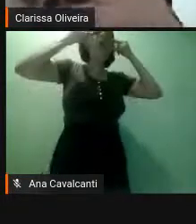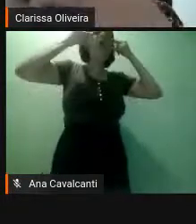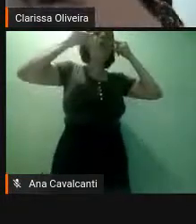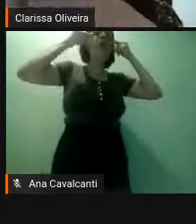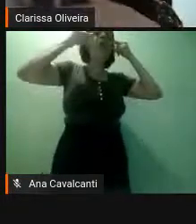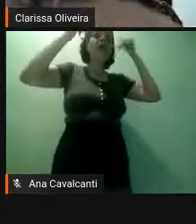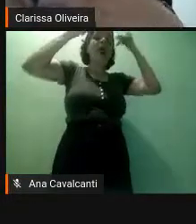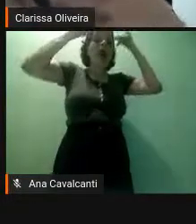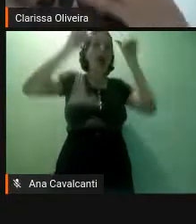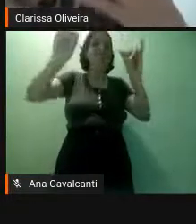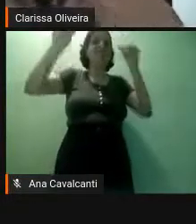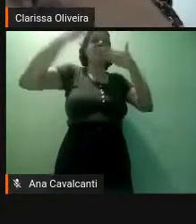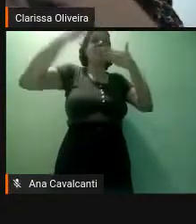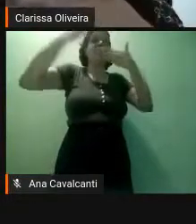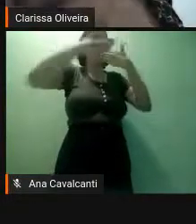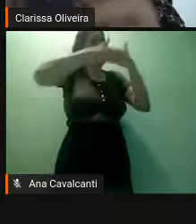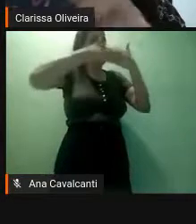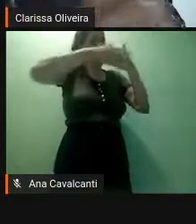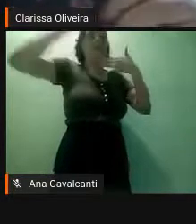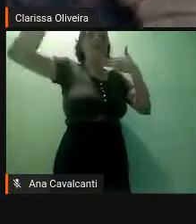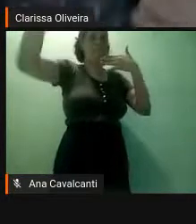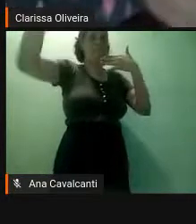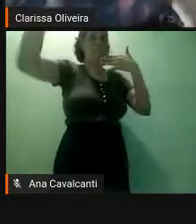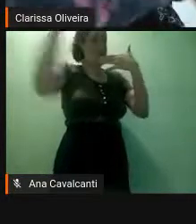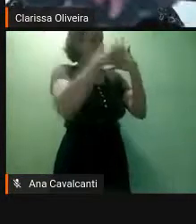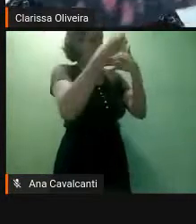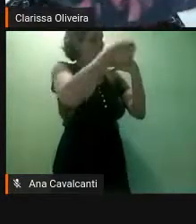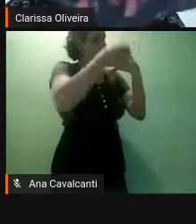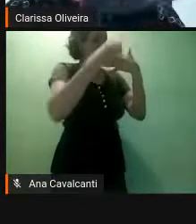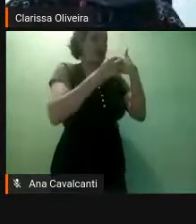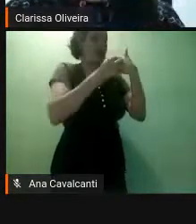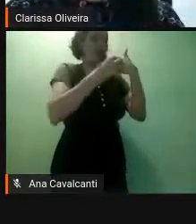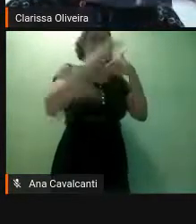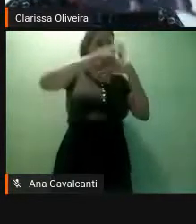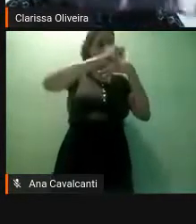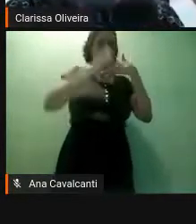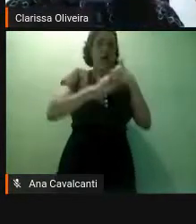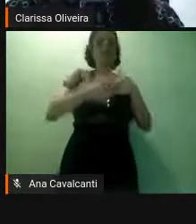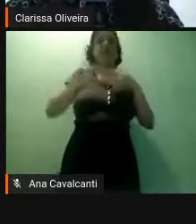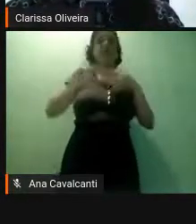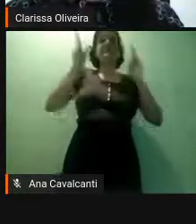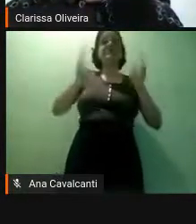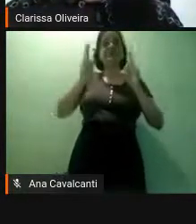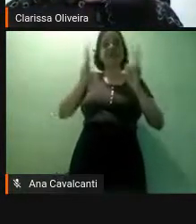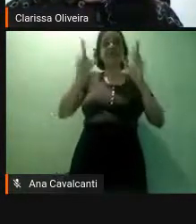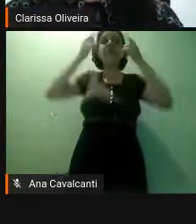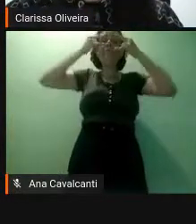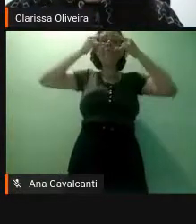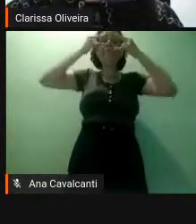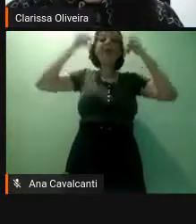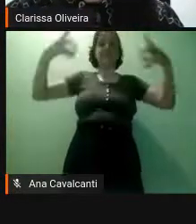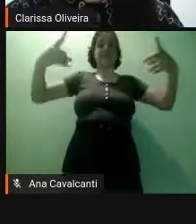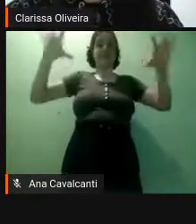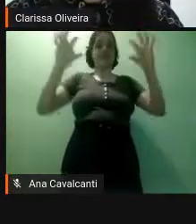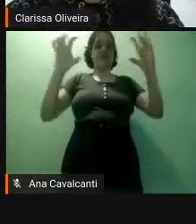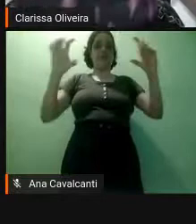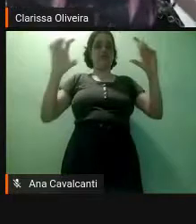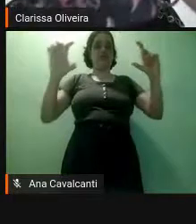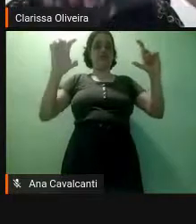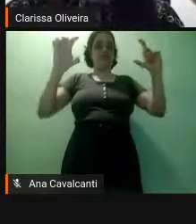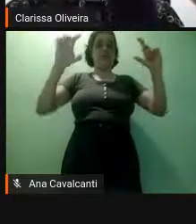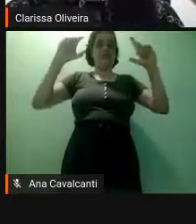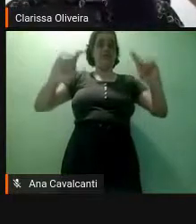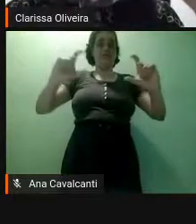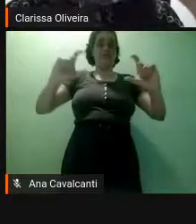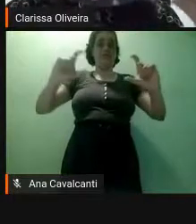máximo pegar aqui nessa região da frente. Então, como é que a gente faz isso? Toda máscara tem essas hastezinhas laterais,